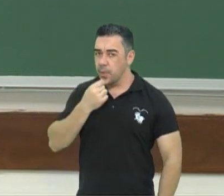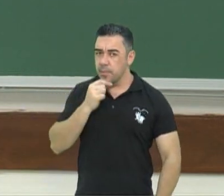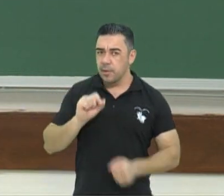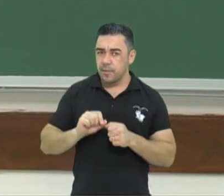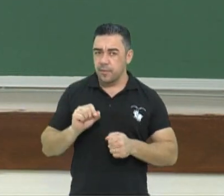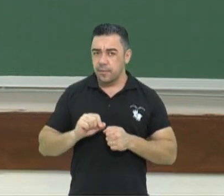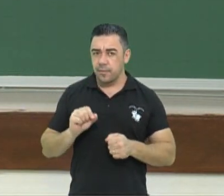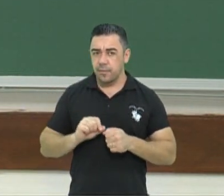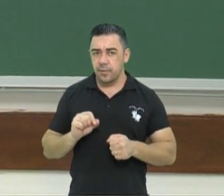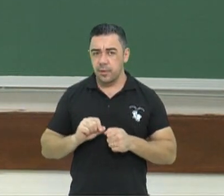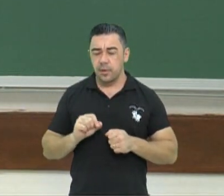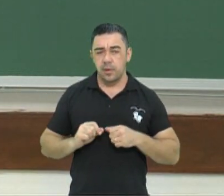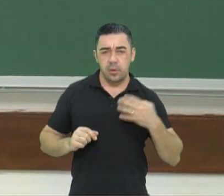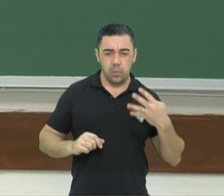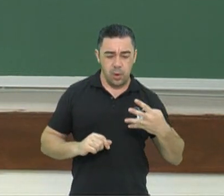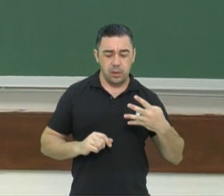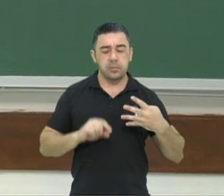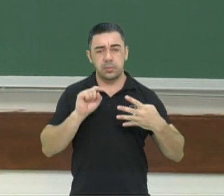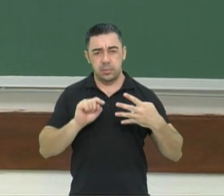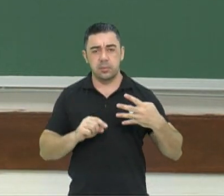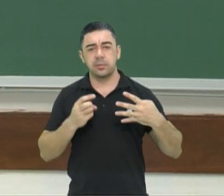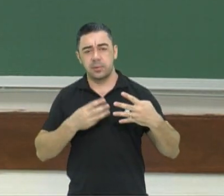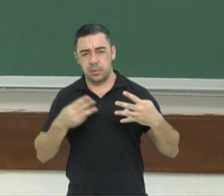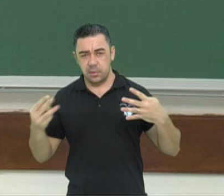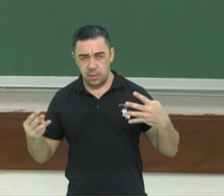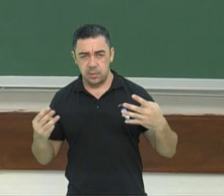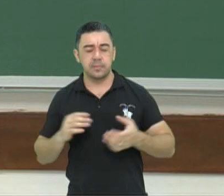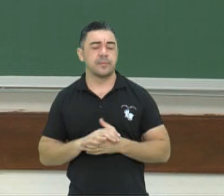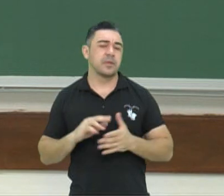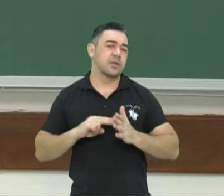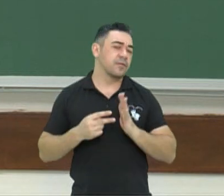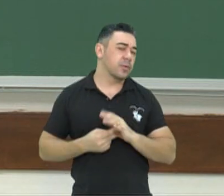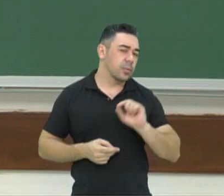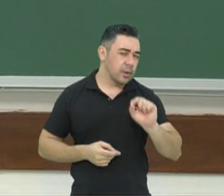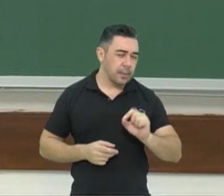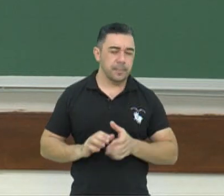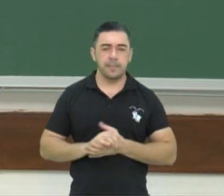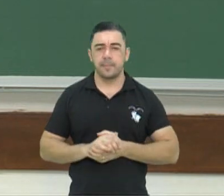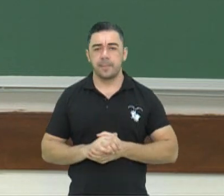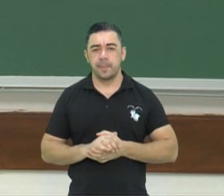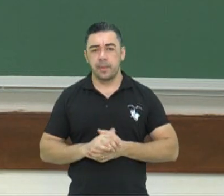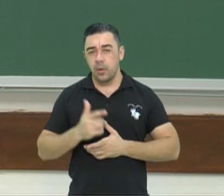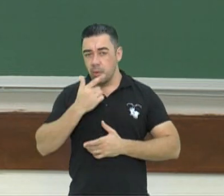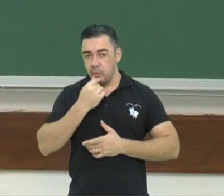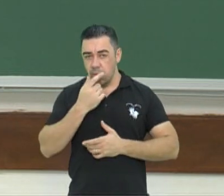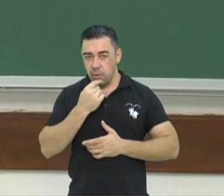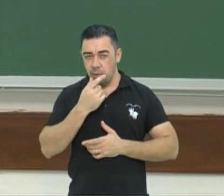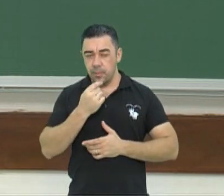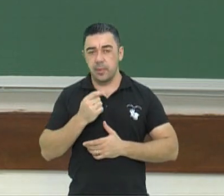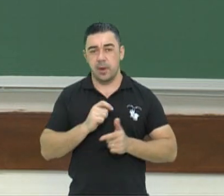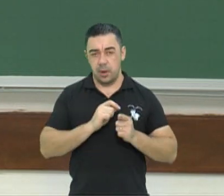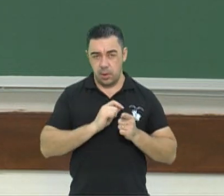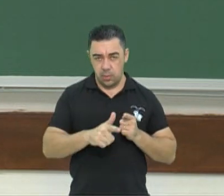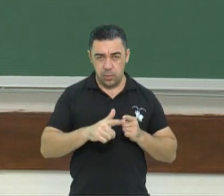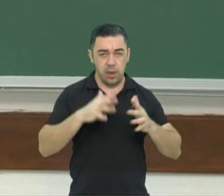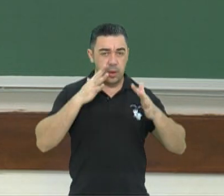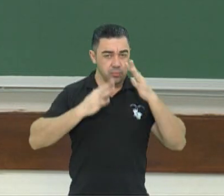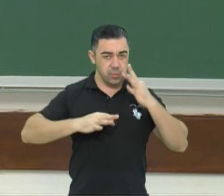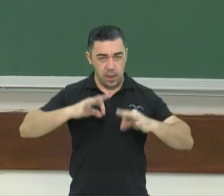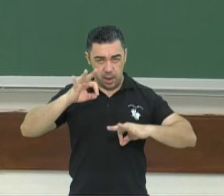performance chamada 4:33. O que é essa performance? Ele aluga um teatro,